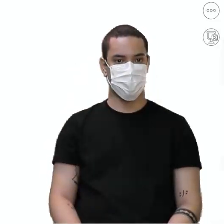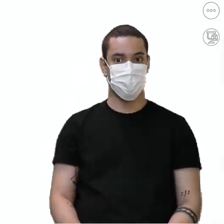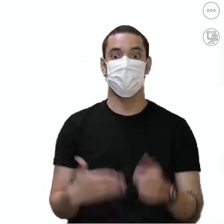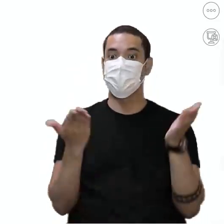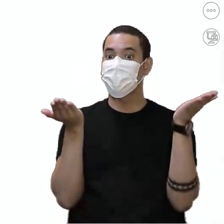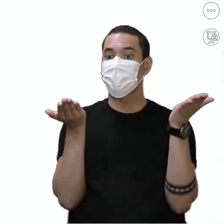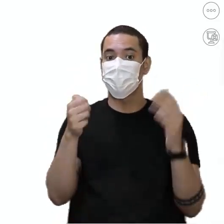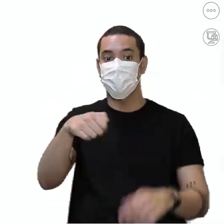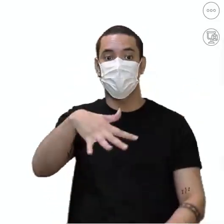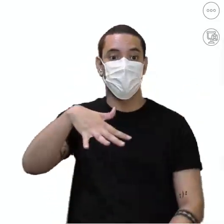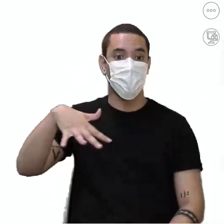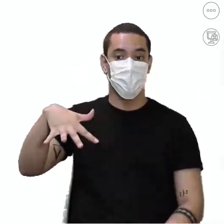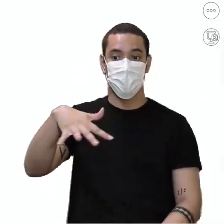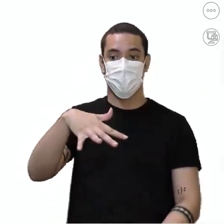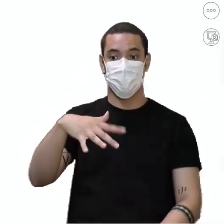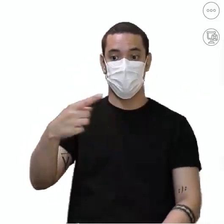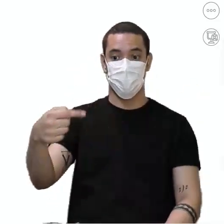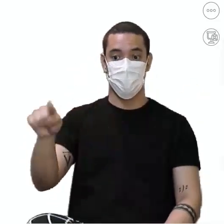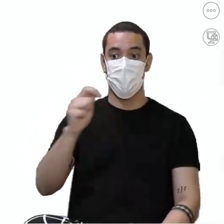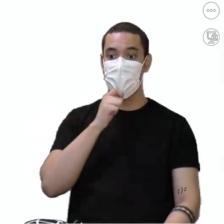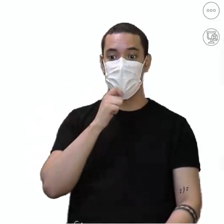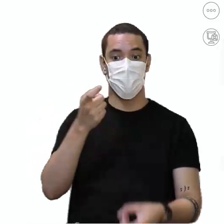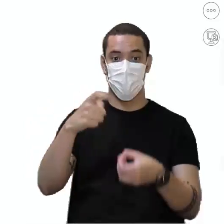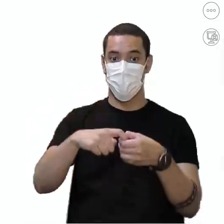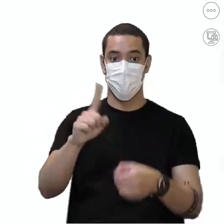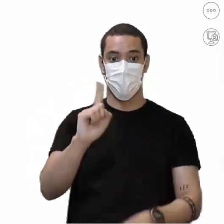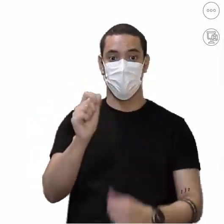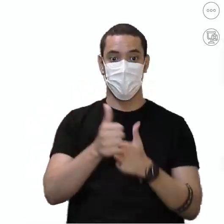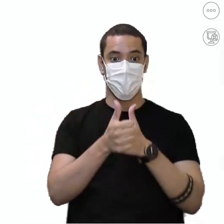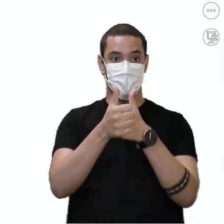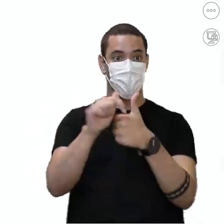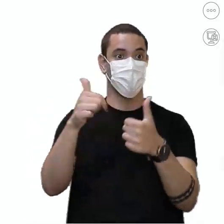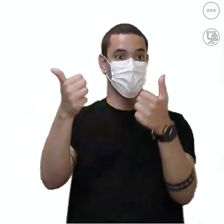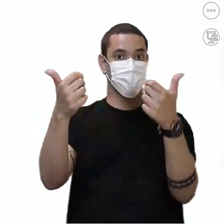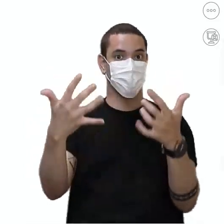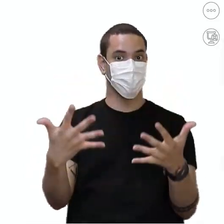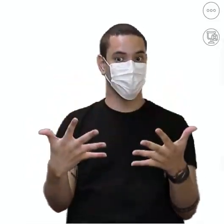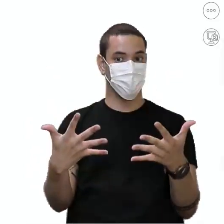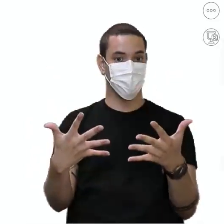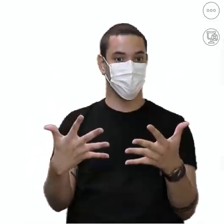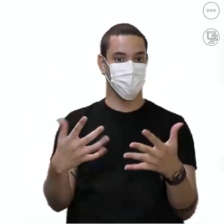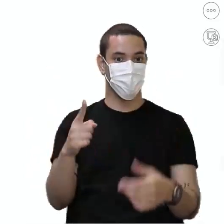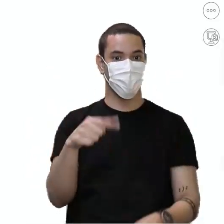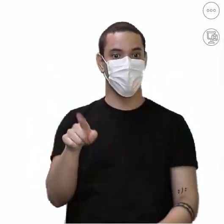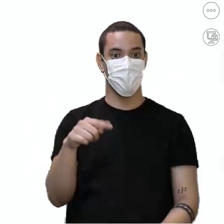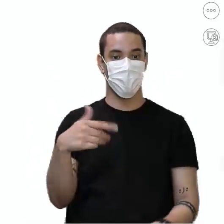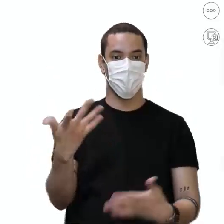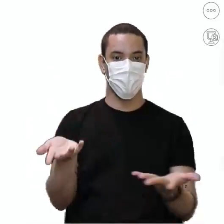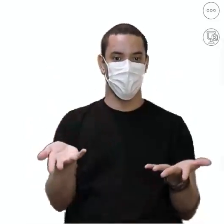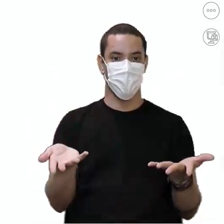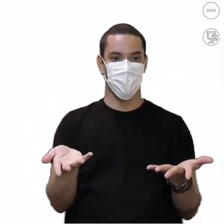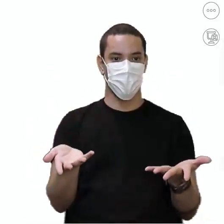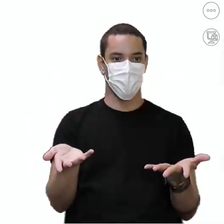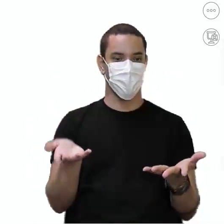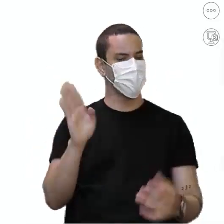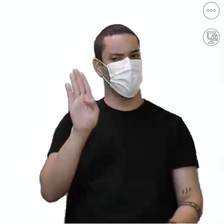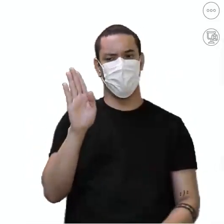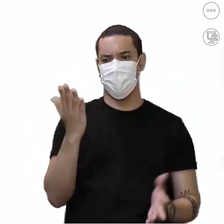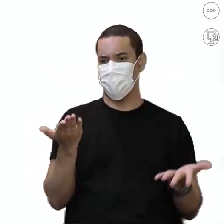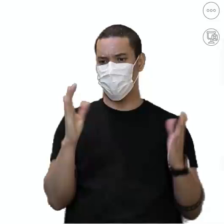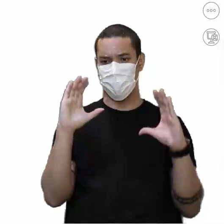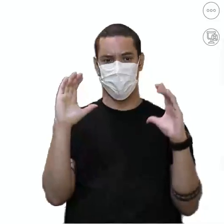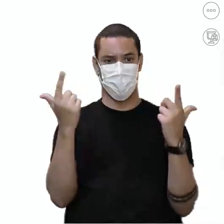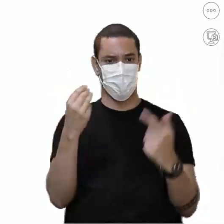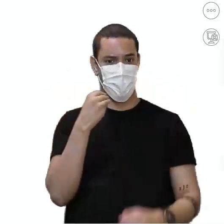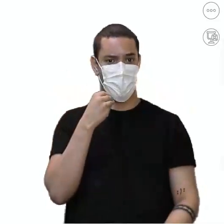to. Situação, ele foi e não voltou. De acordo com o que a gente comentou, eu vou marcar qual? A letra B, gente. Where has